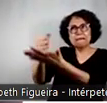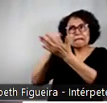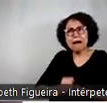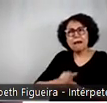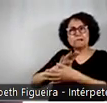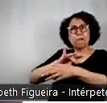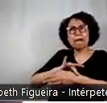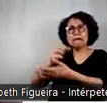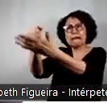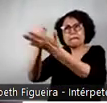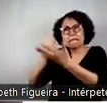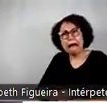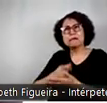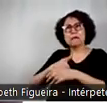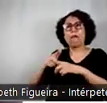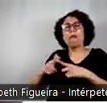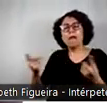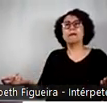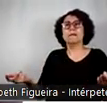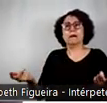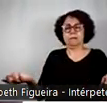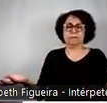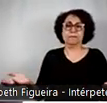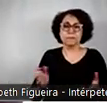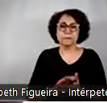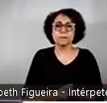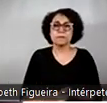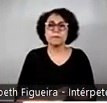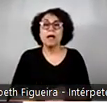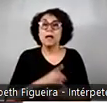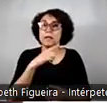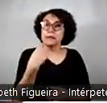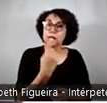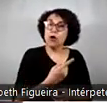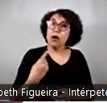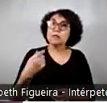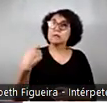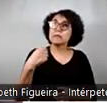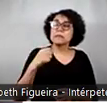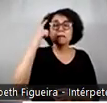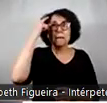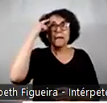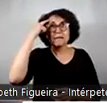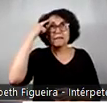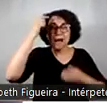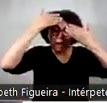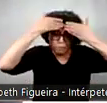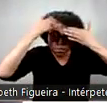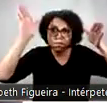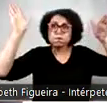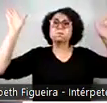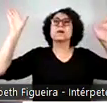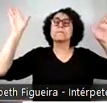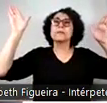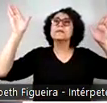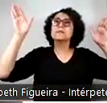ótica excludente, né, de pensar assim, dessa descolonização, né, do olhar, né, pensando assim, que como eu trago lá